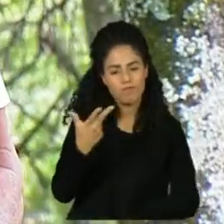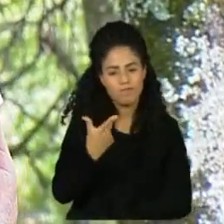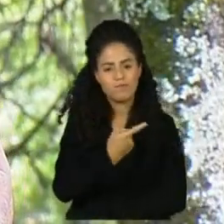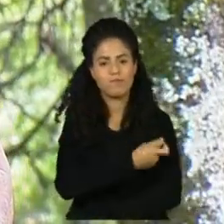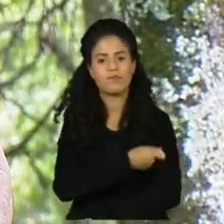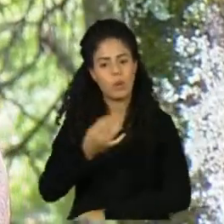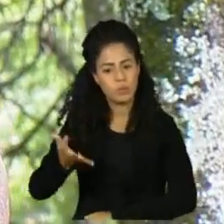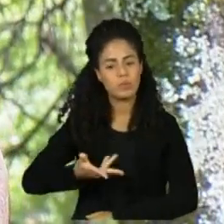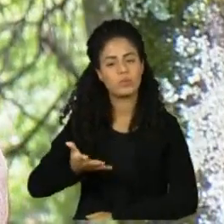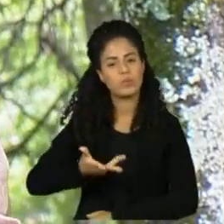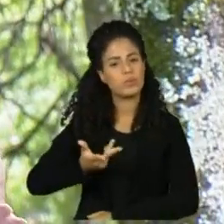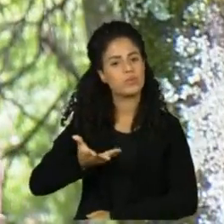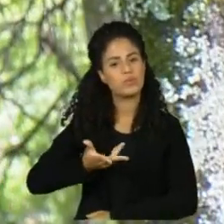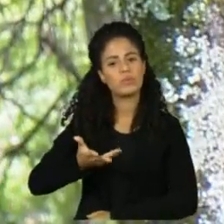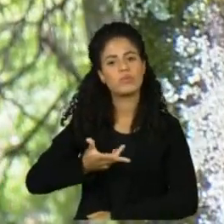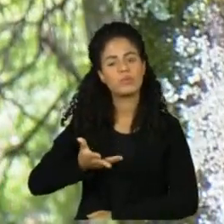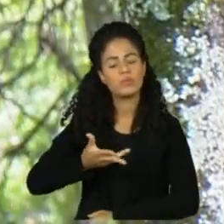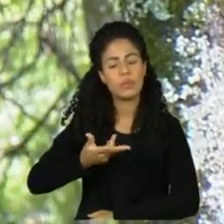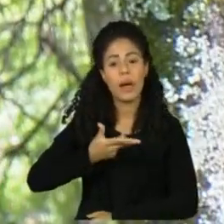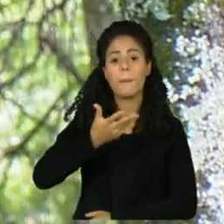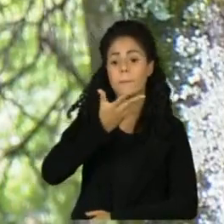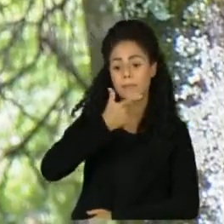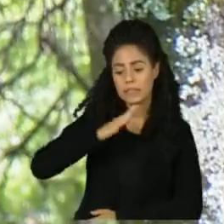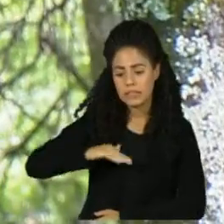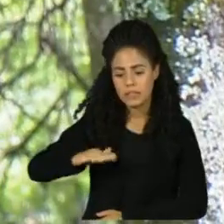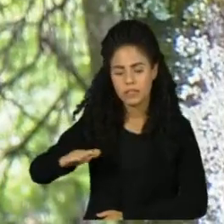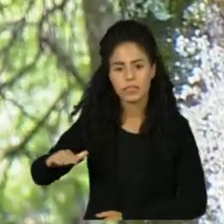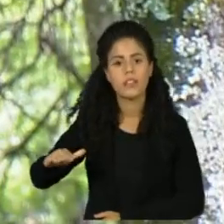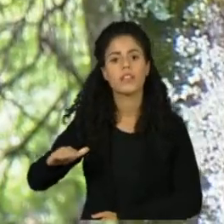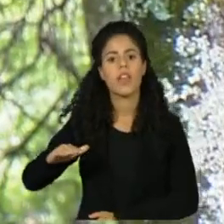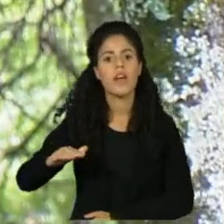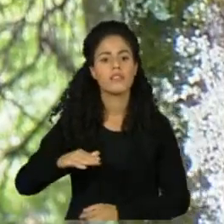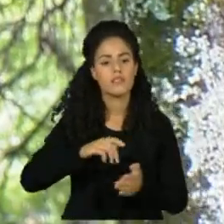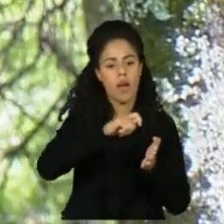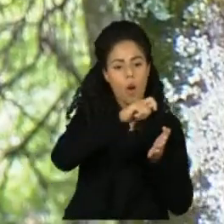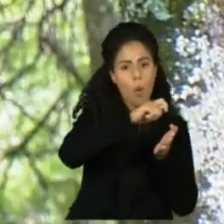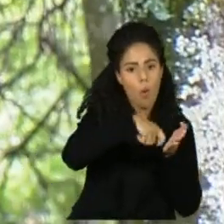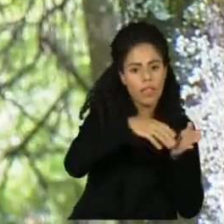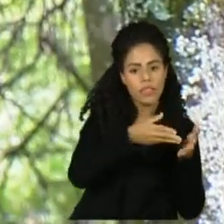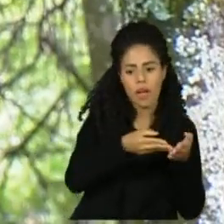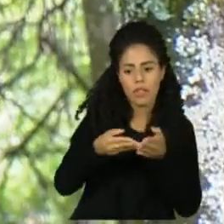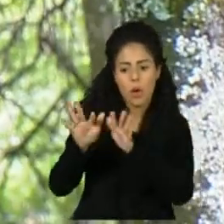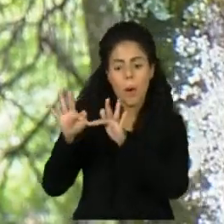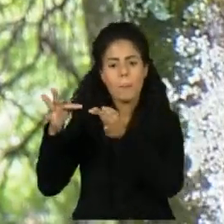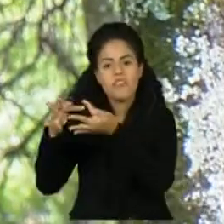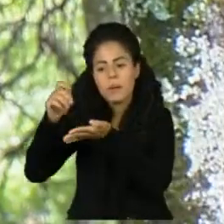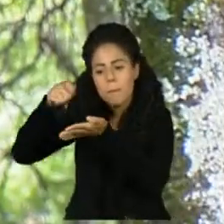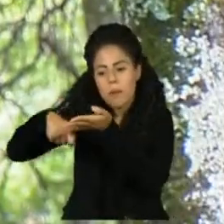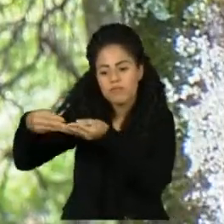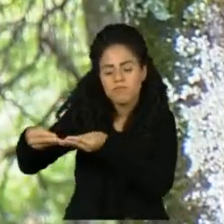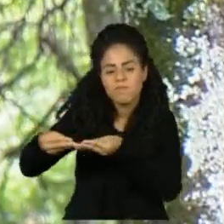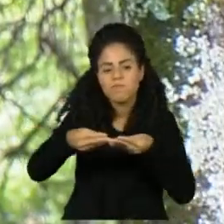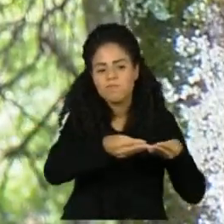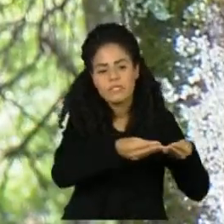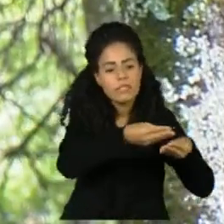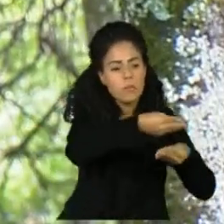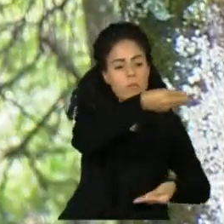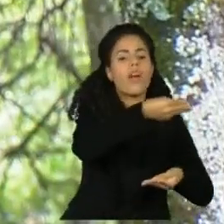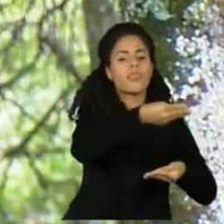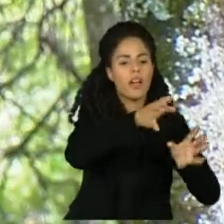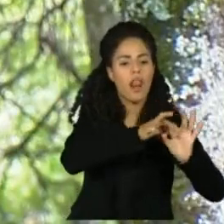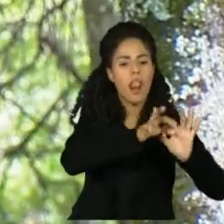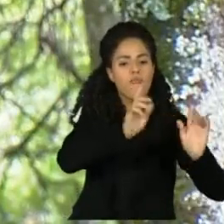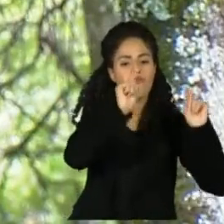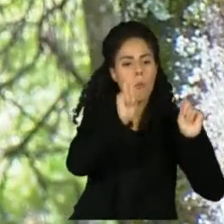pudessem ser vacinados mediante uma simples autorização enviada por WhatsApp ou por e-mail ou por